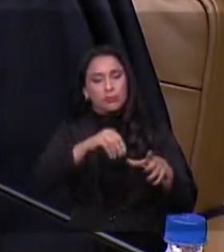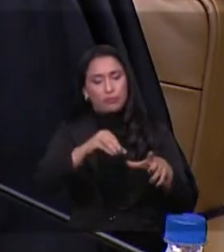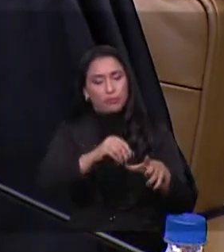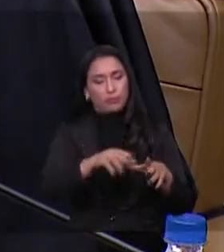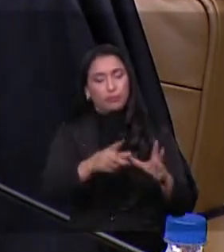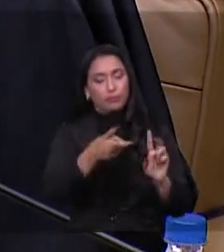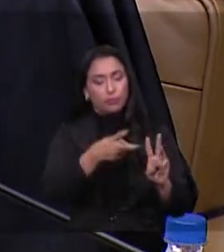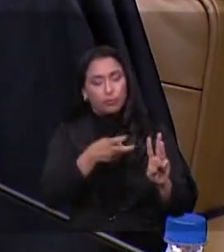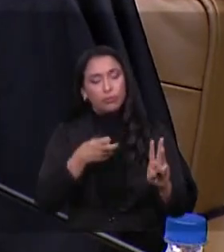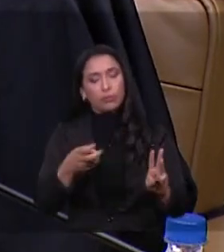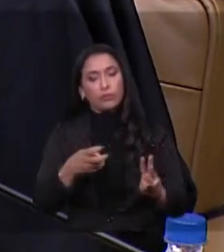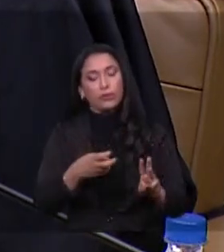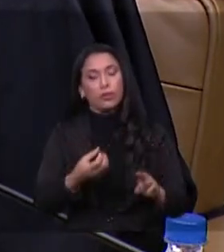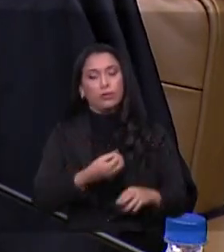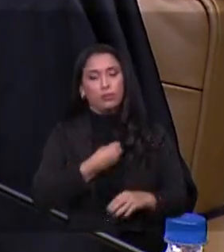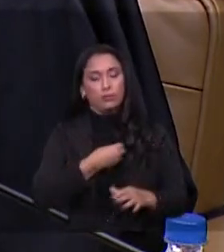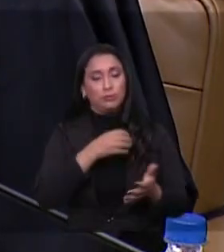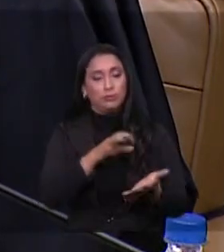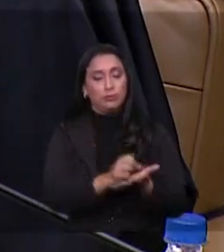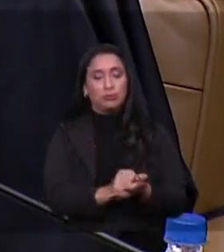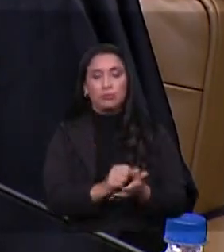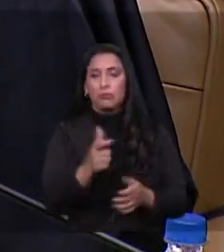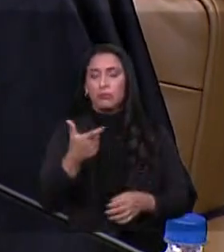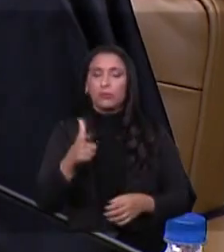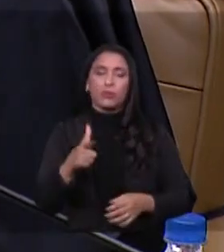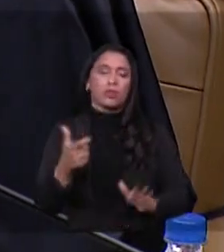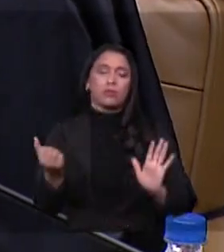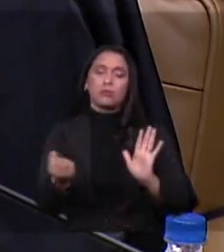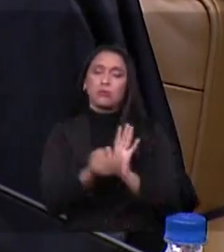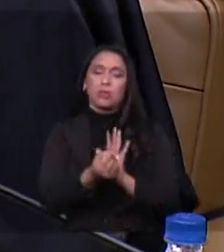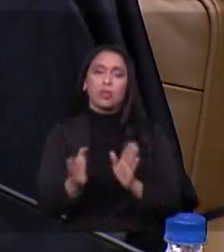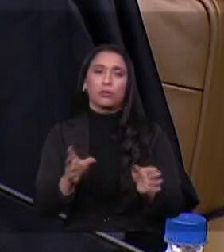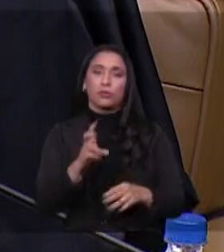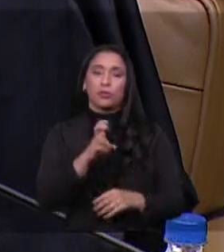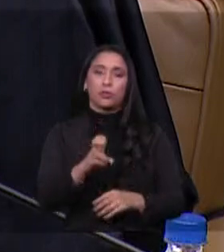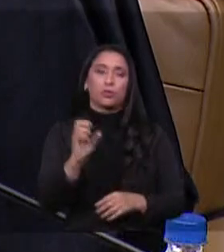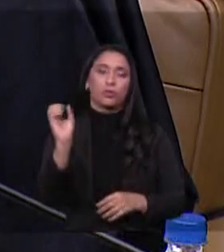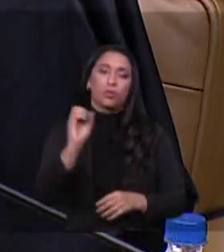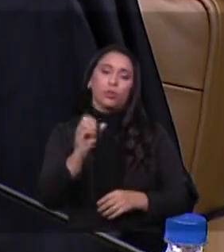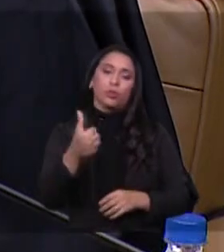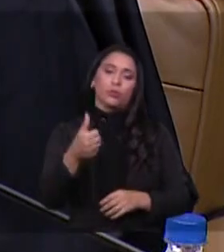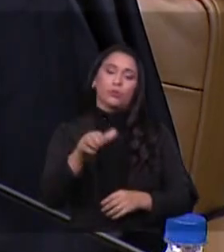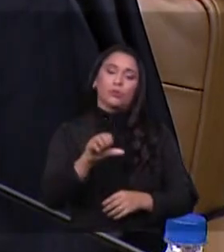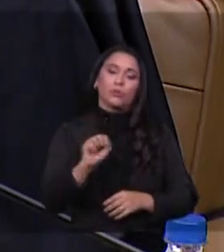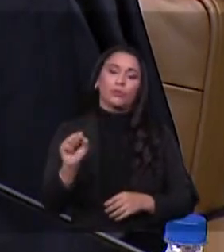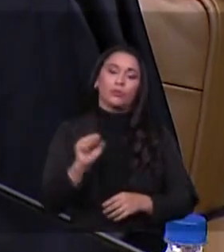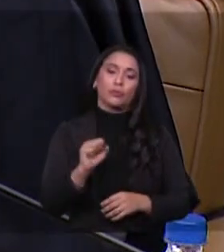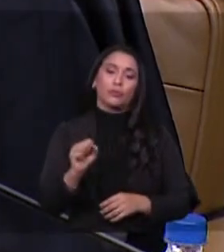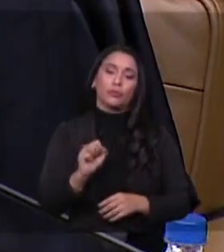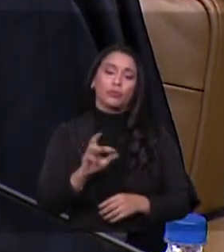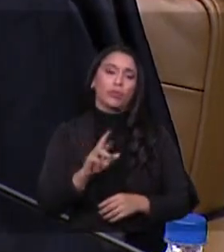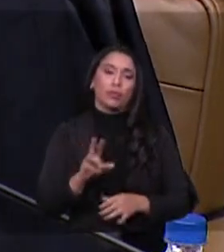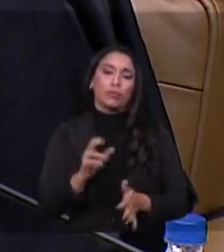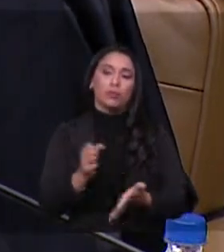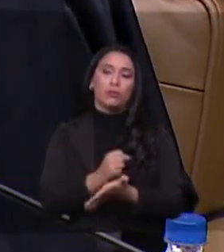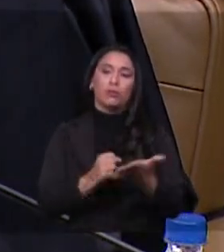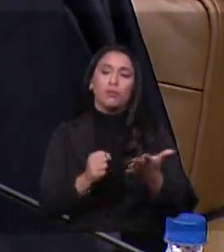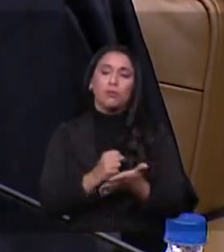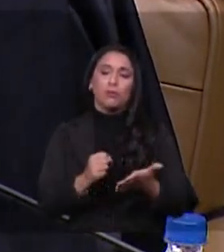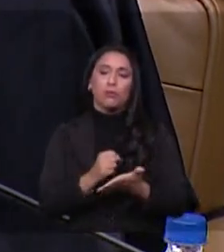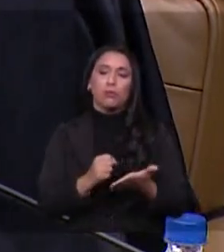ocupam independe da existência de um marco temporal em 5 de outubro de 88, porquanto não há fundamento